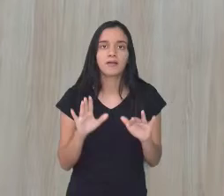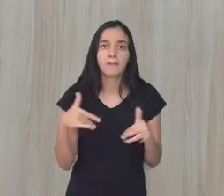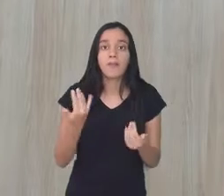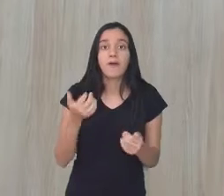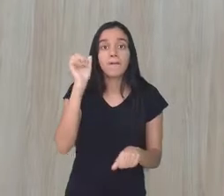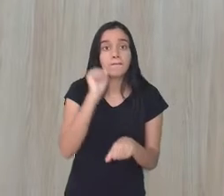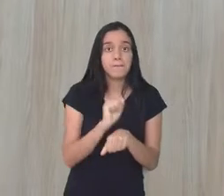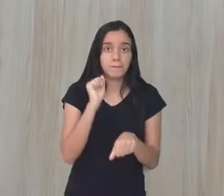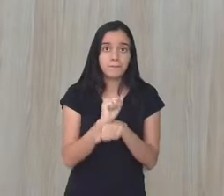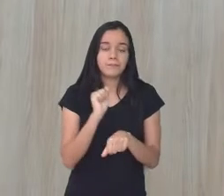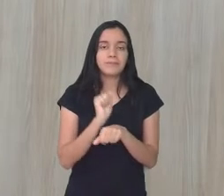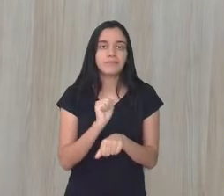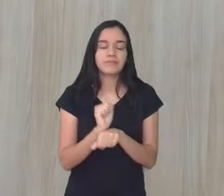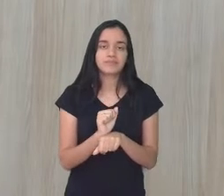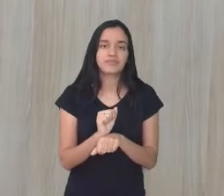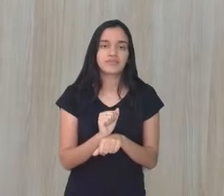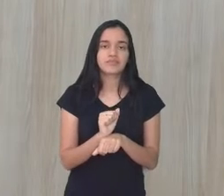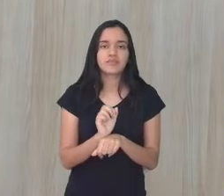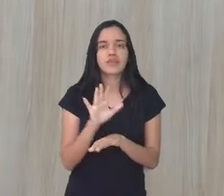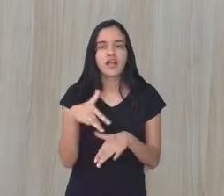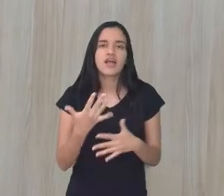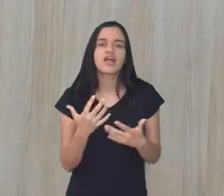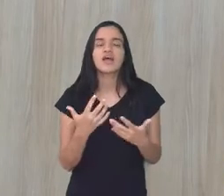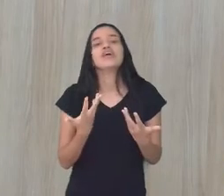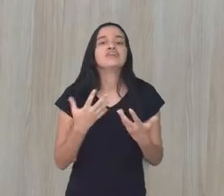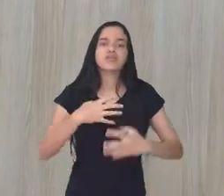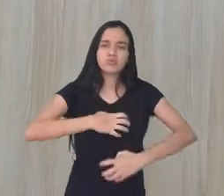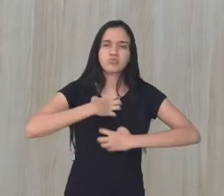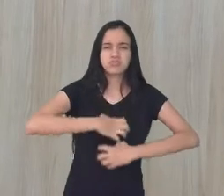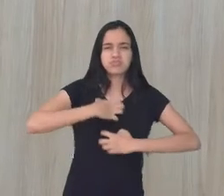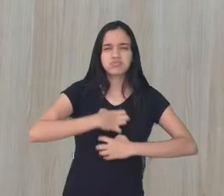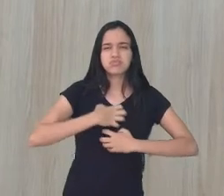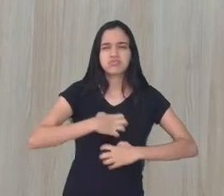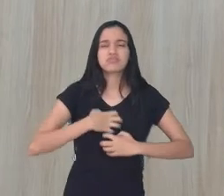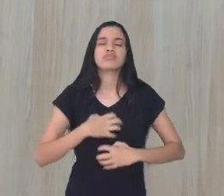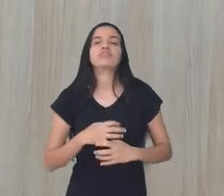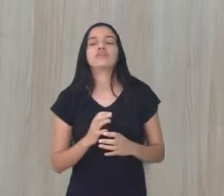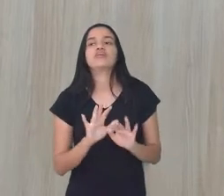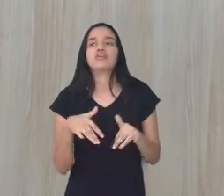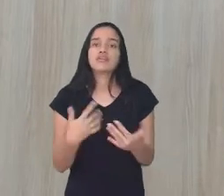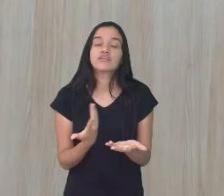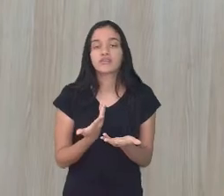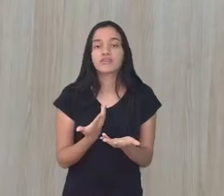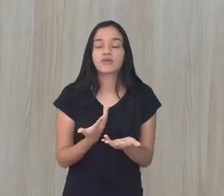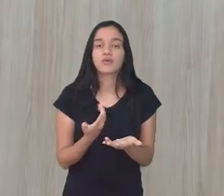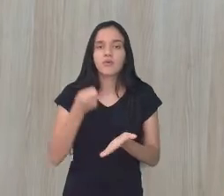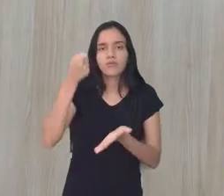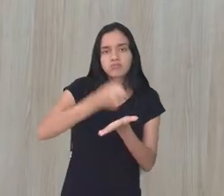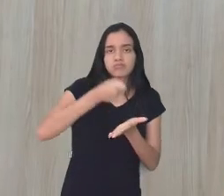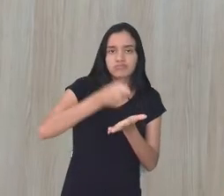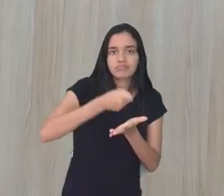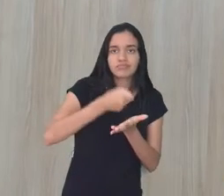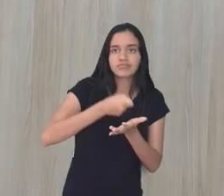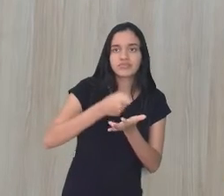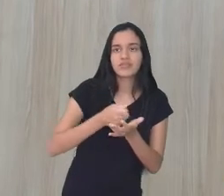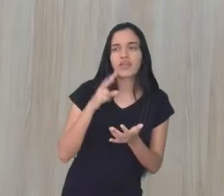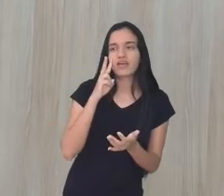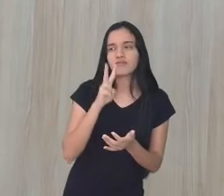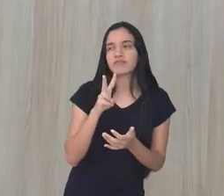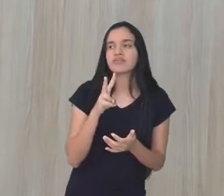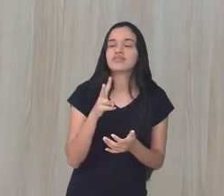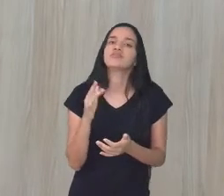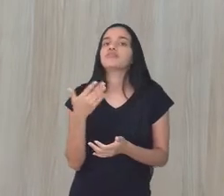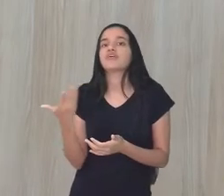parou, né, essa revolta, esse conflito. Veja, não resistindo, vejam em tela cheia,